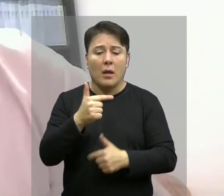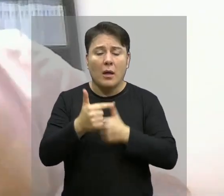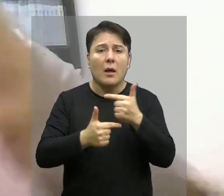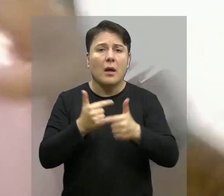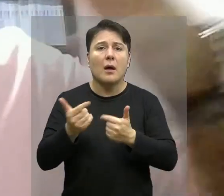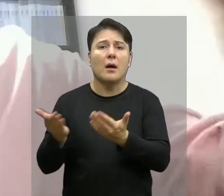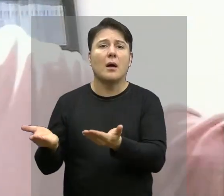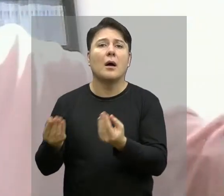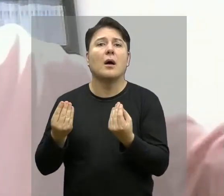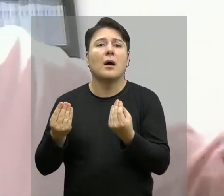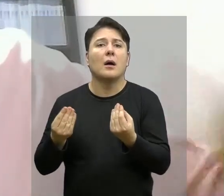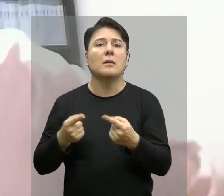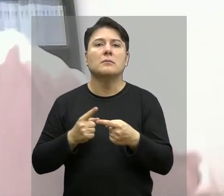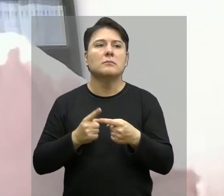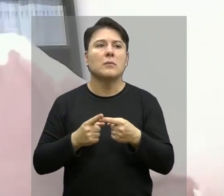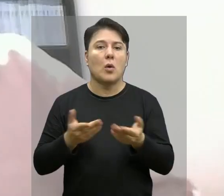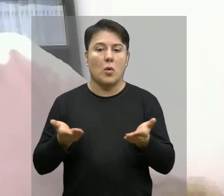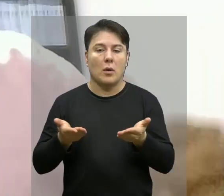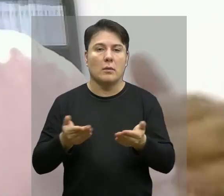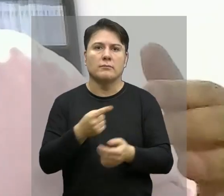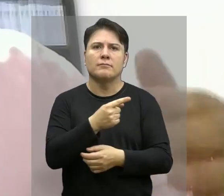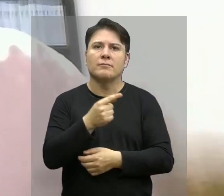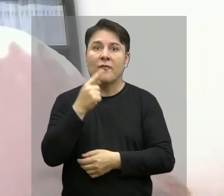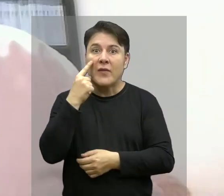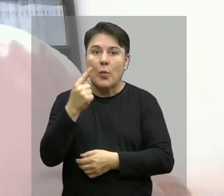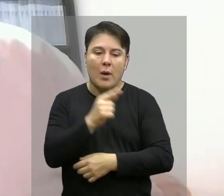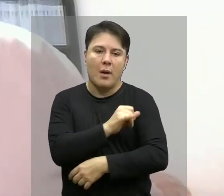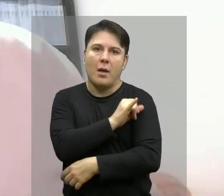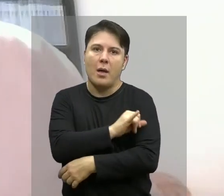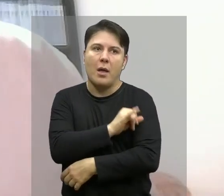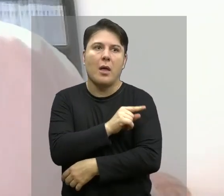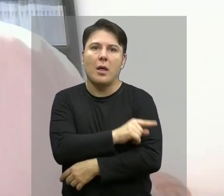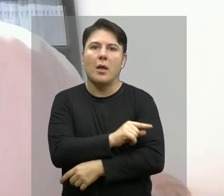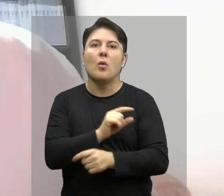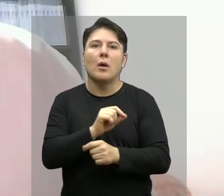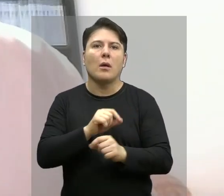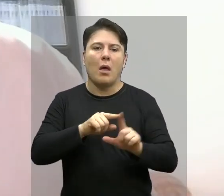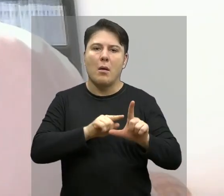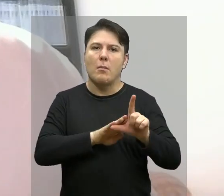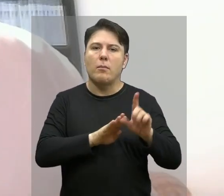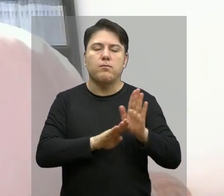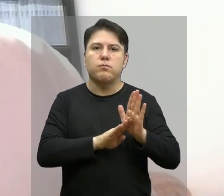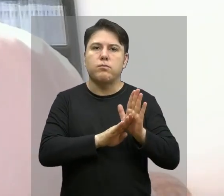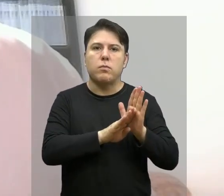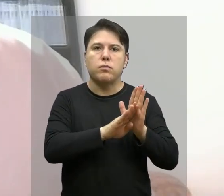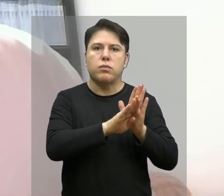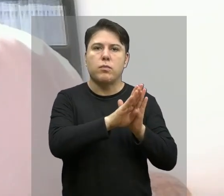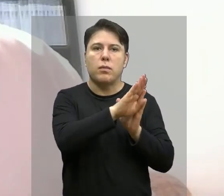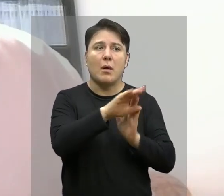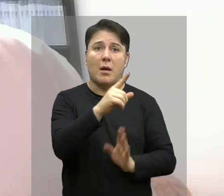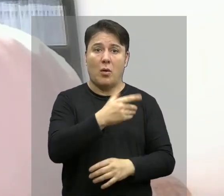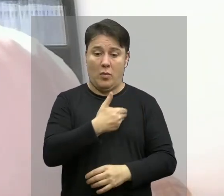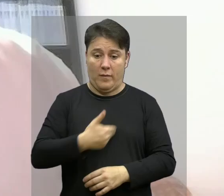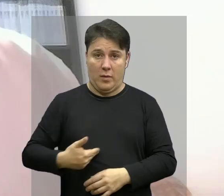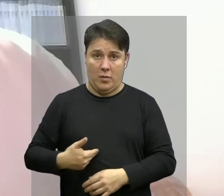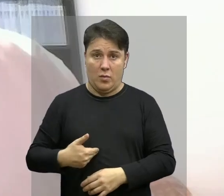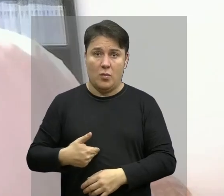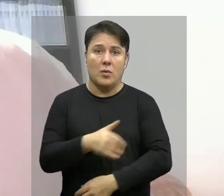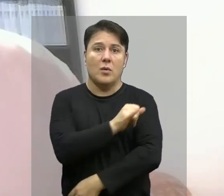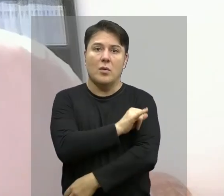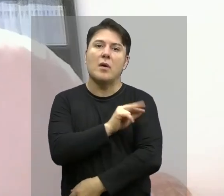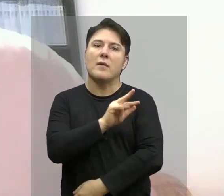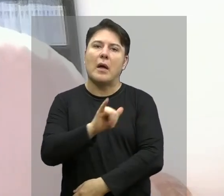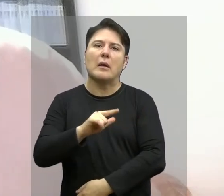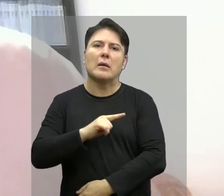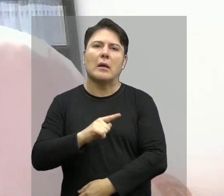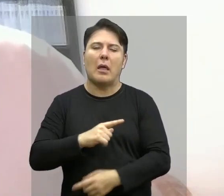Né? O que cresce, né? Olha o Rio de Janeiro, está dizendo aí, a probabilidade que o governo do Rio de Janeiro falou que vai instalar de máquinas